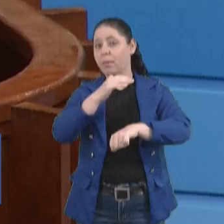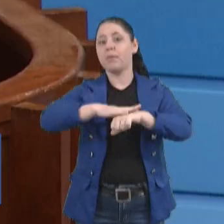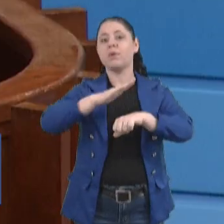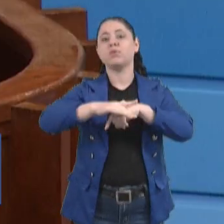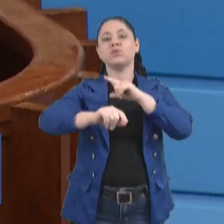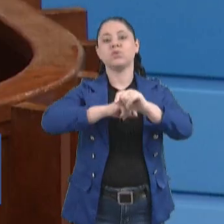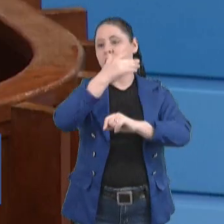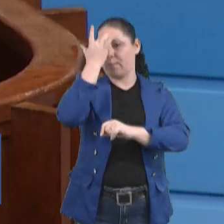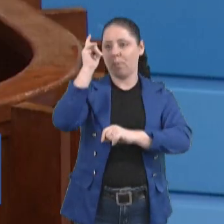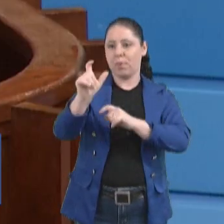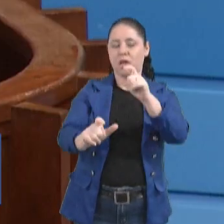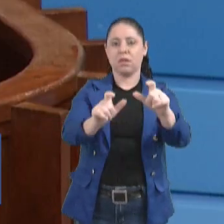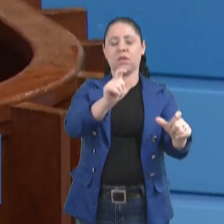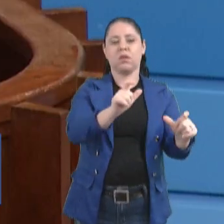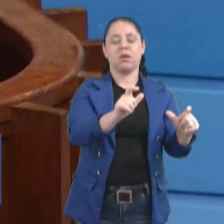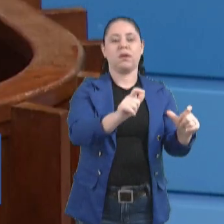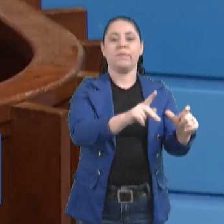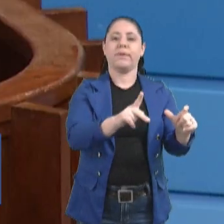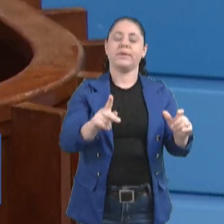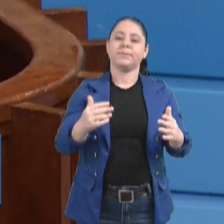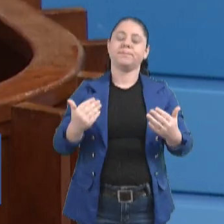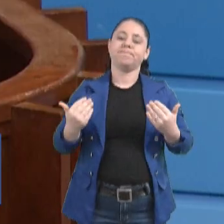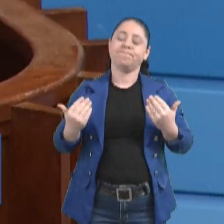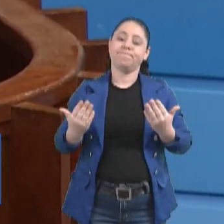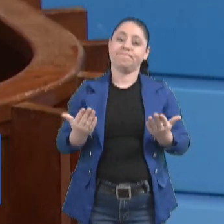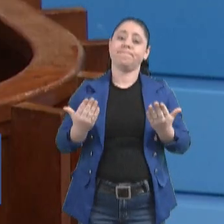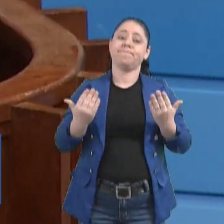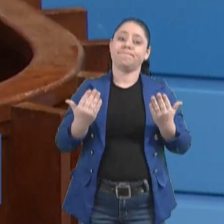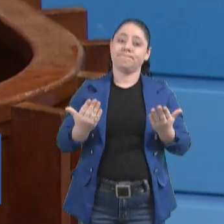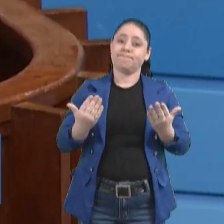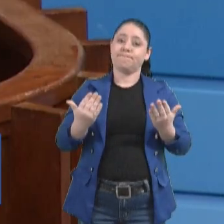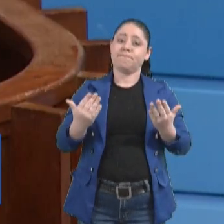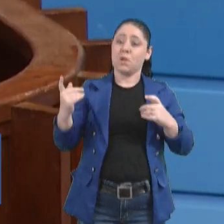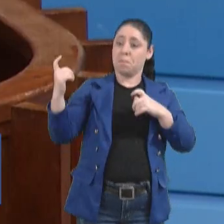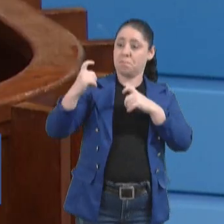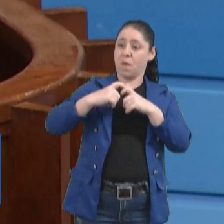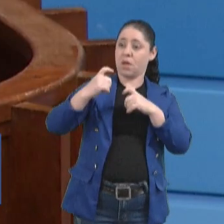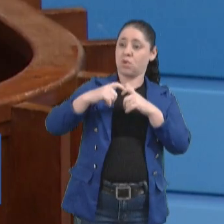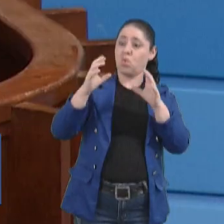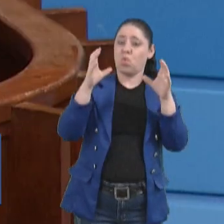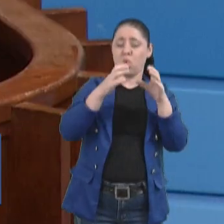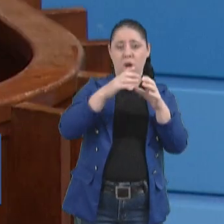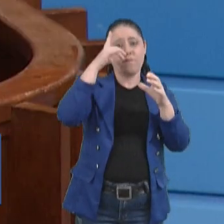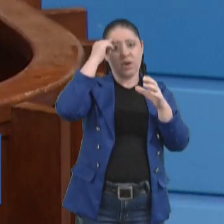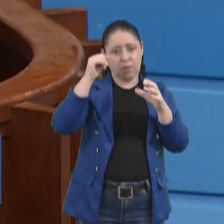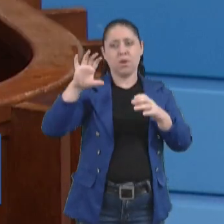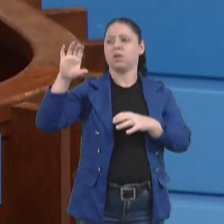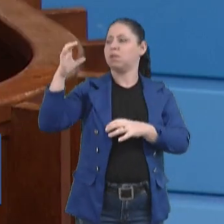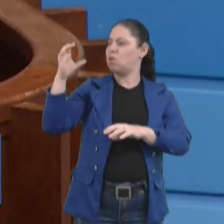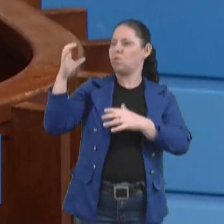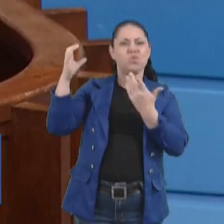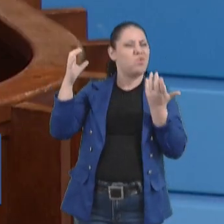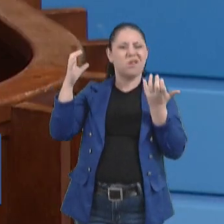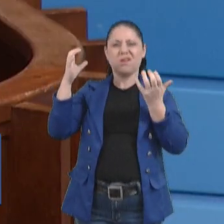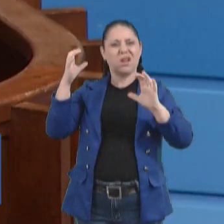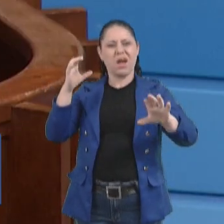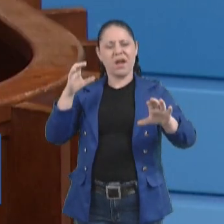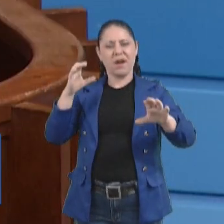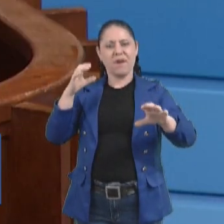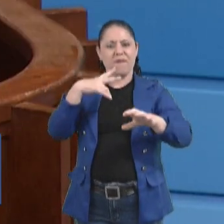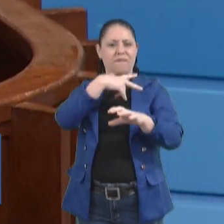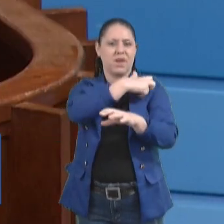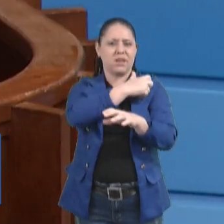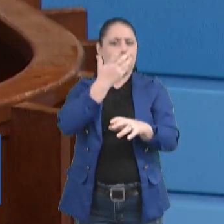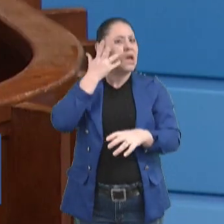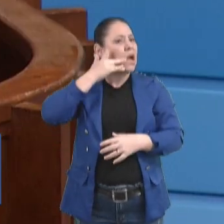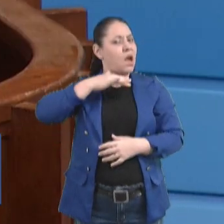principalmente, das pessoas, senhor presidente, dos médicos, da classe acadêmica científica que não querem vacinar as